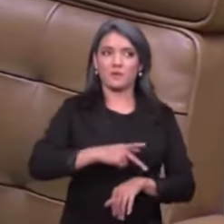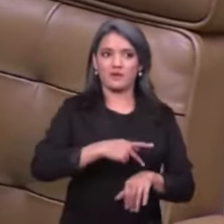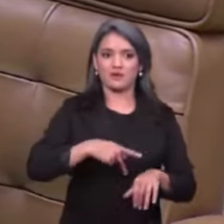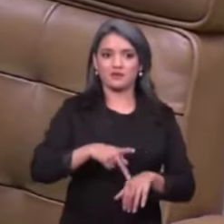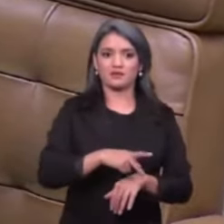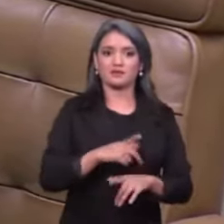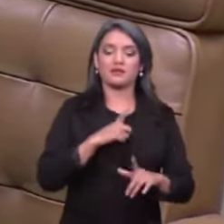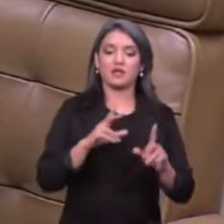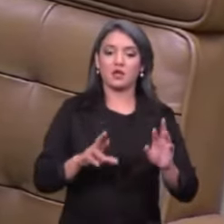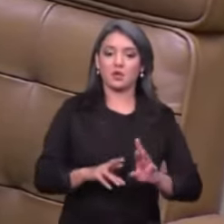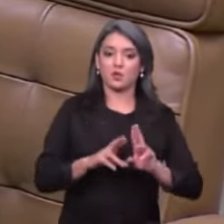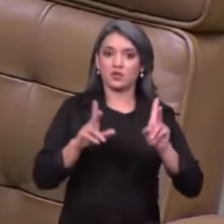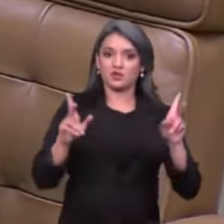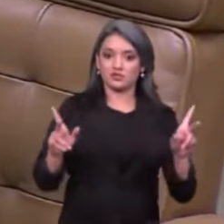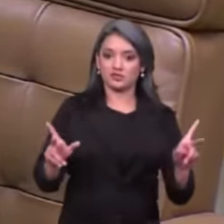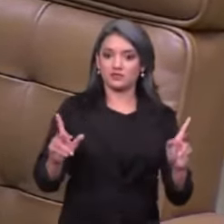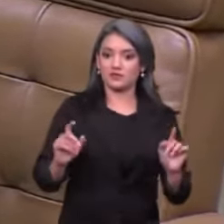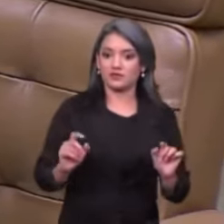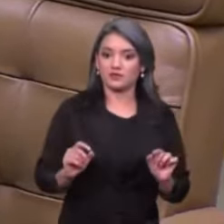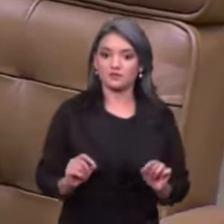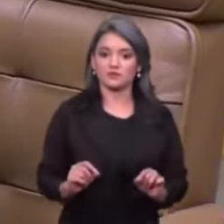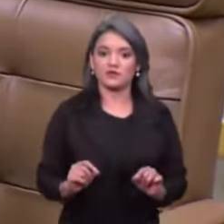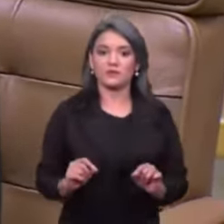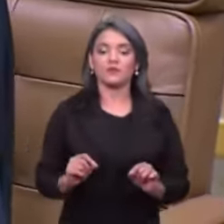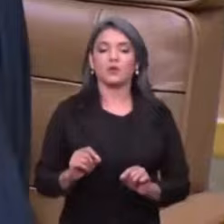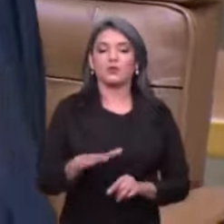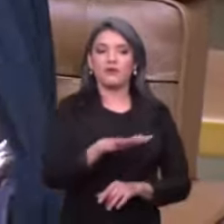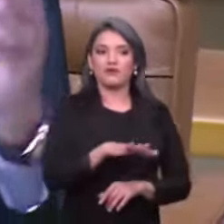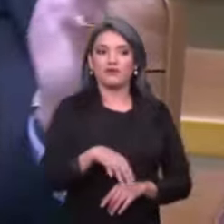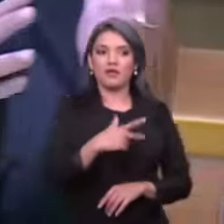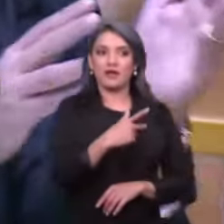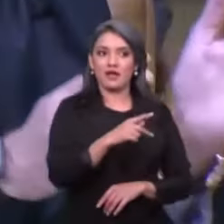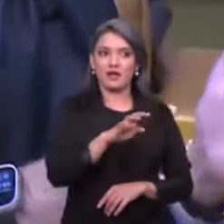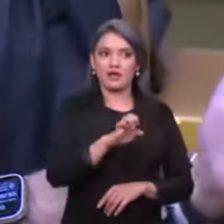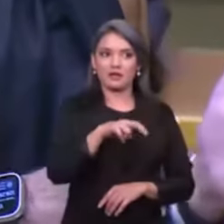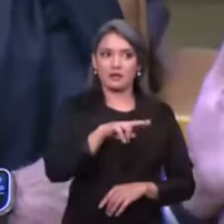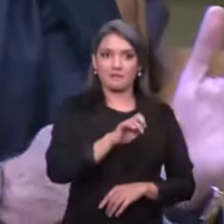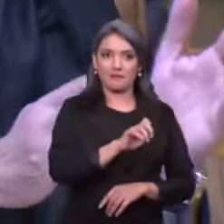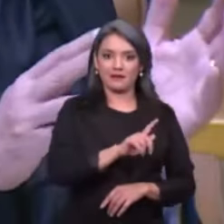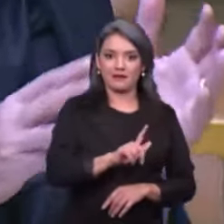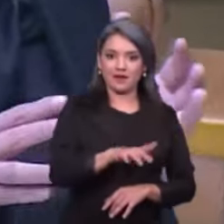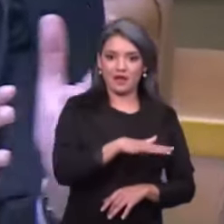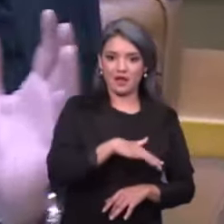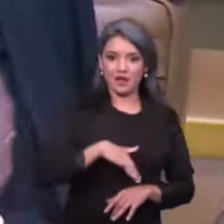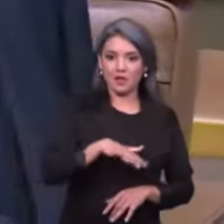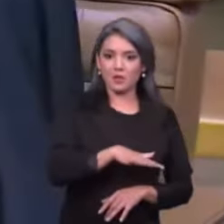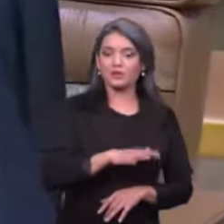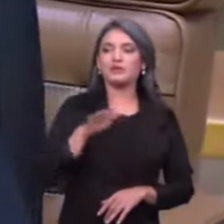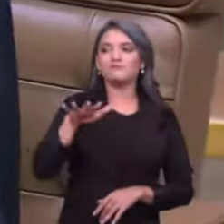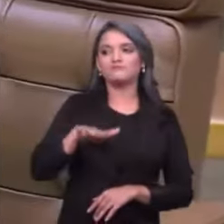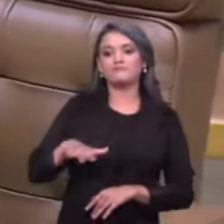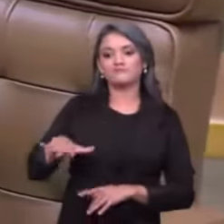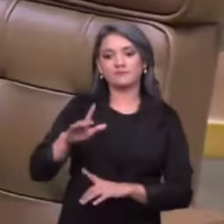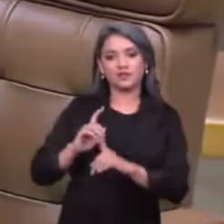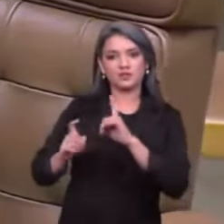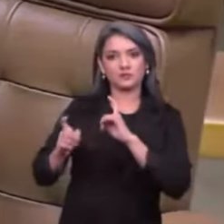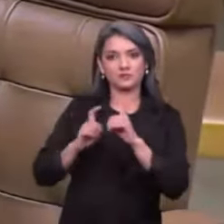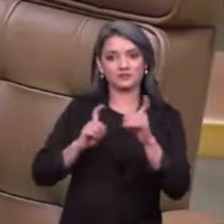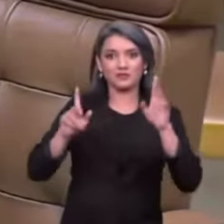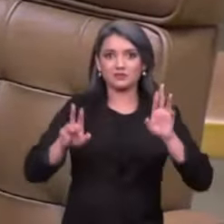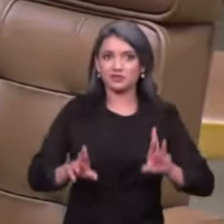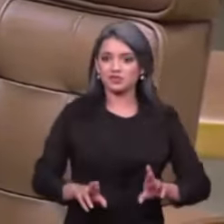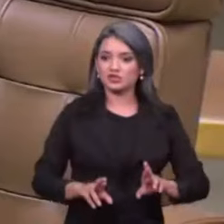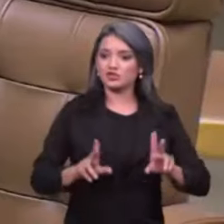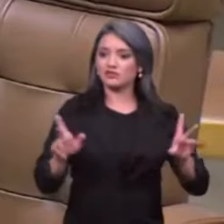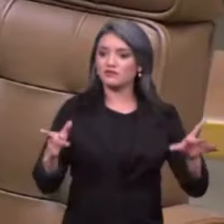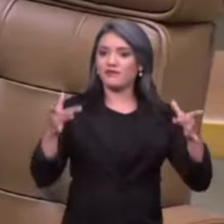a questão posta na esfera penal e a questão posta em outras esferas. E por isso,